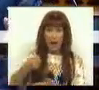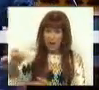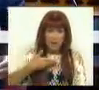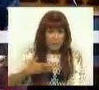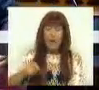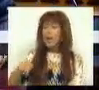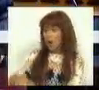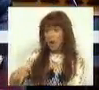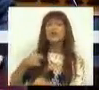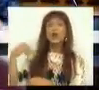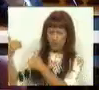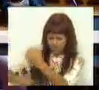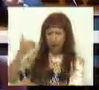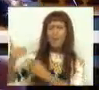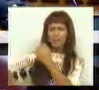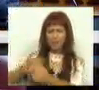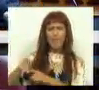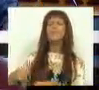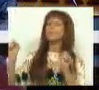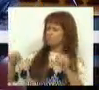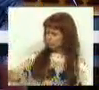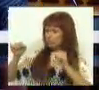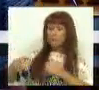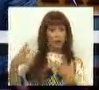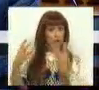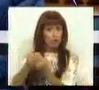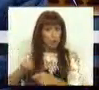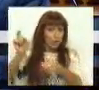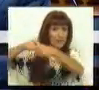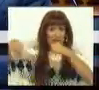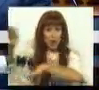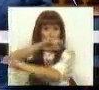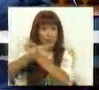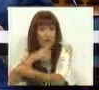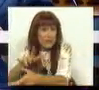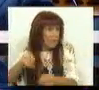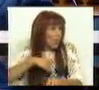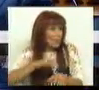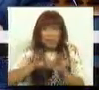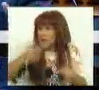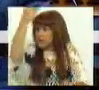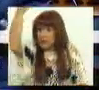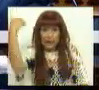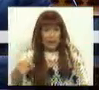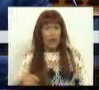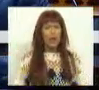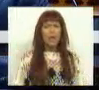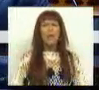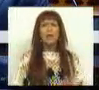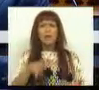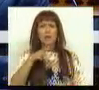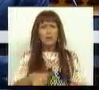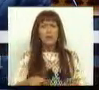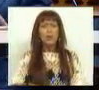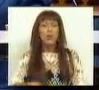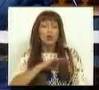nesse sentido que nós temos vindo a confirmar, junto de parceiros europeus, igual preocupação, vida o Sr. Presidente